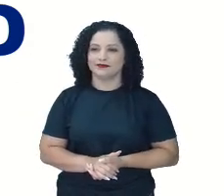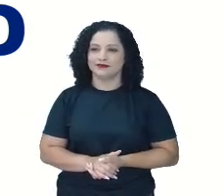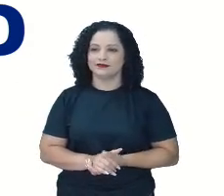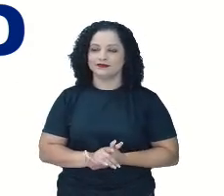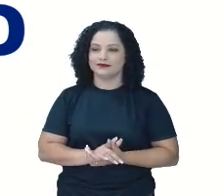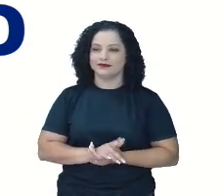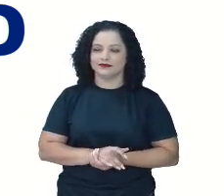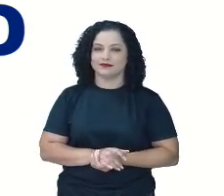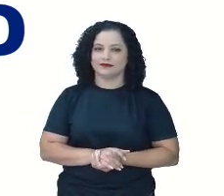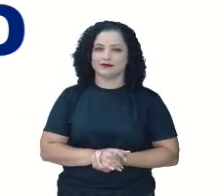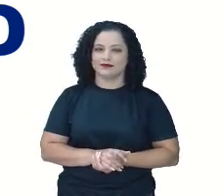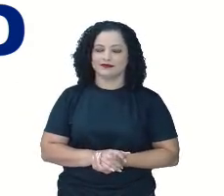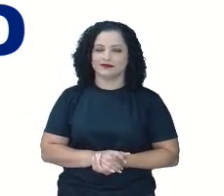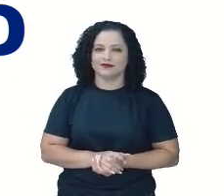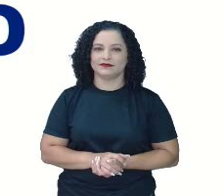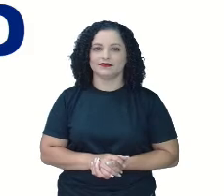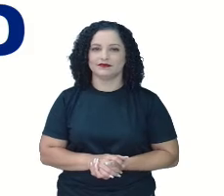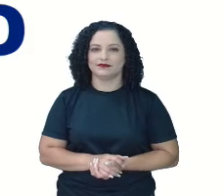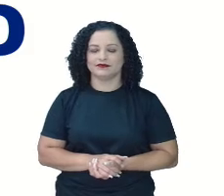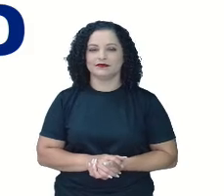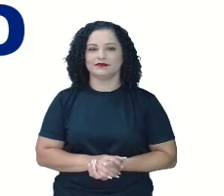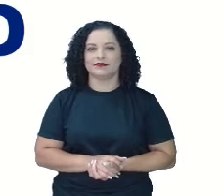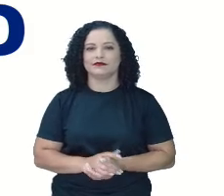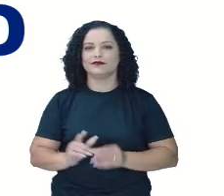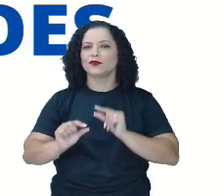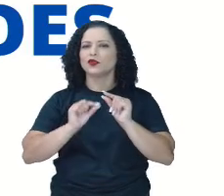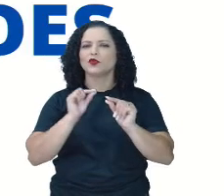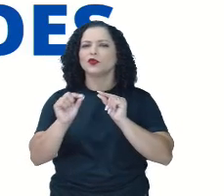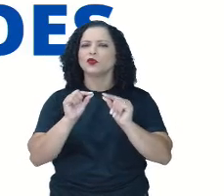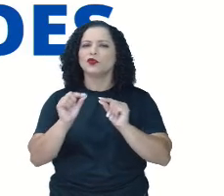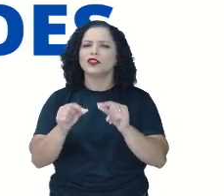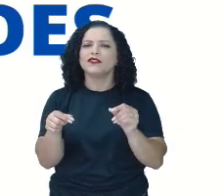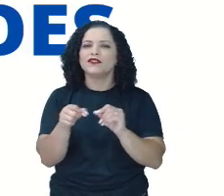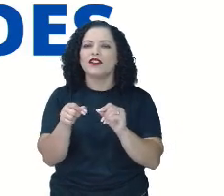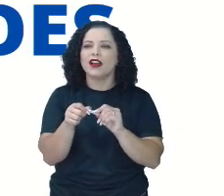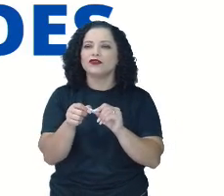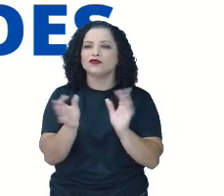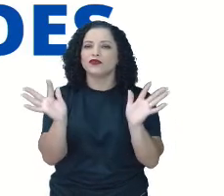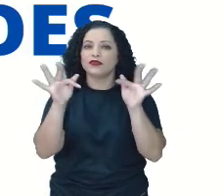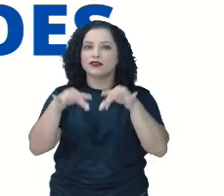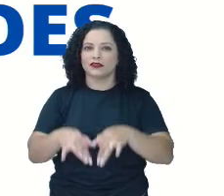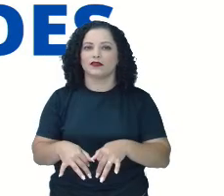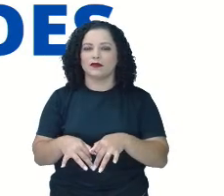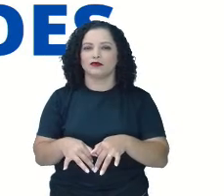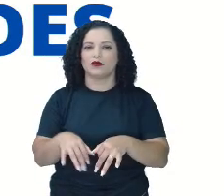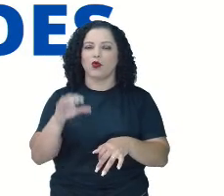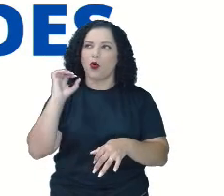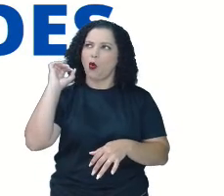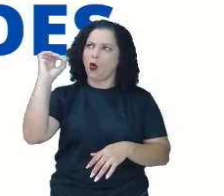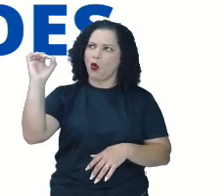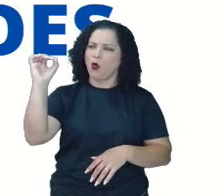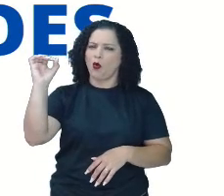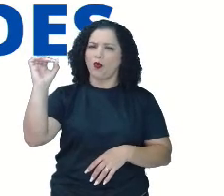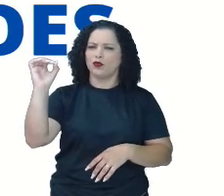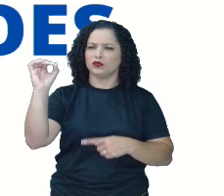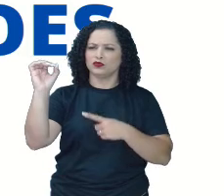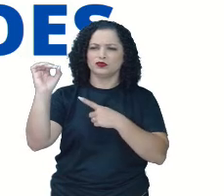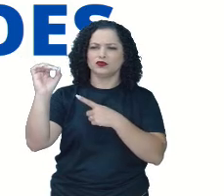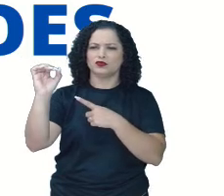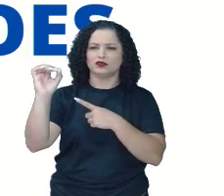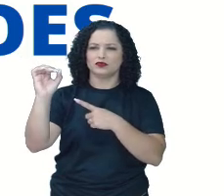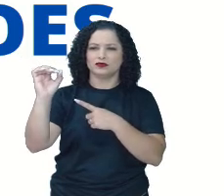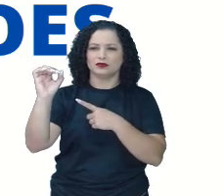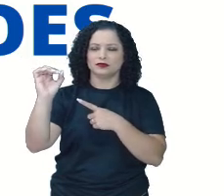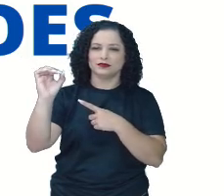tomato, radio, tomato. O que é que a gente faz quando termina com O? Olha lá. E aí, professor?